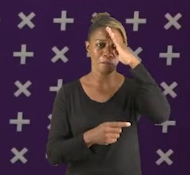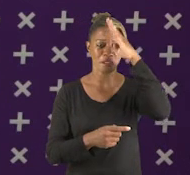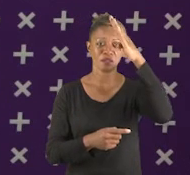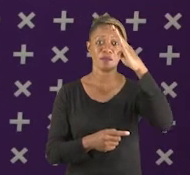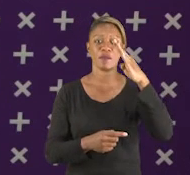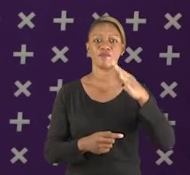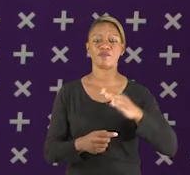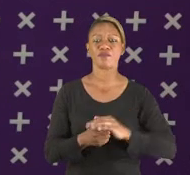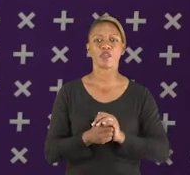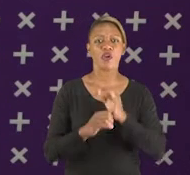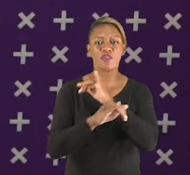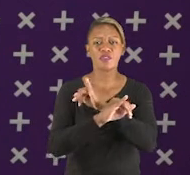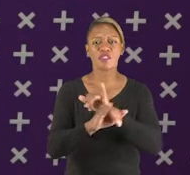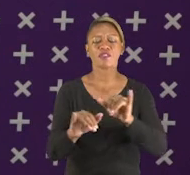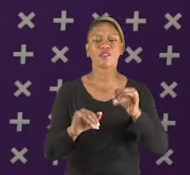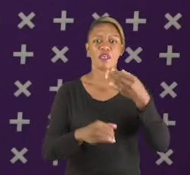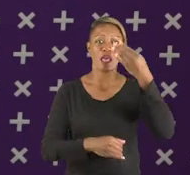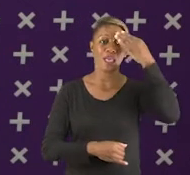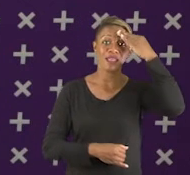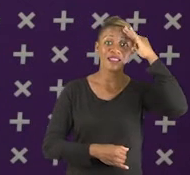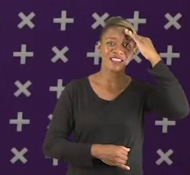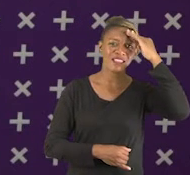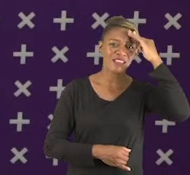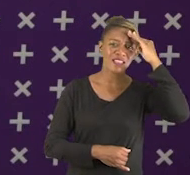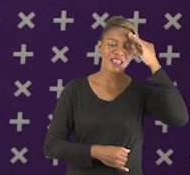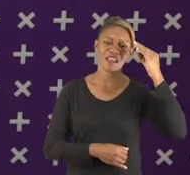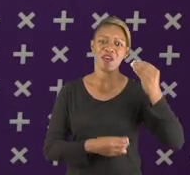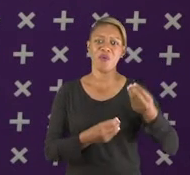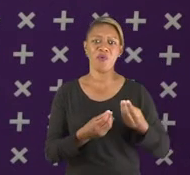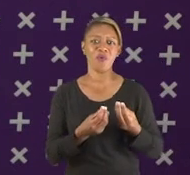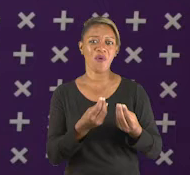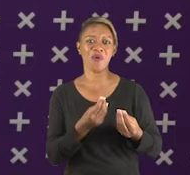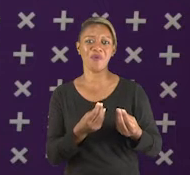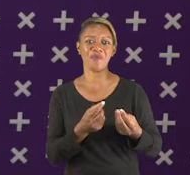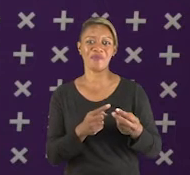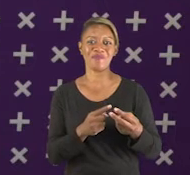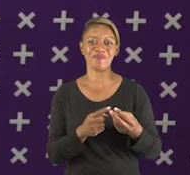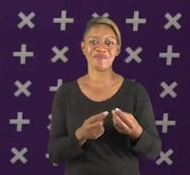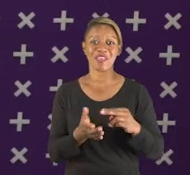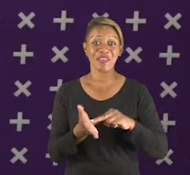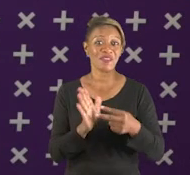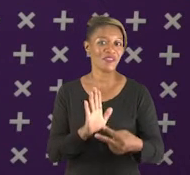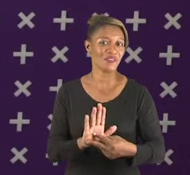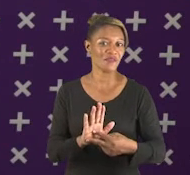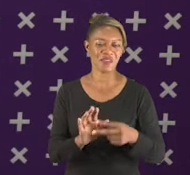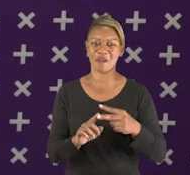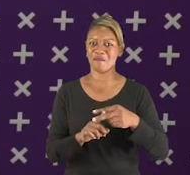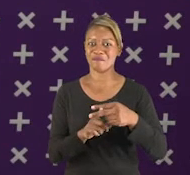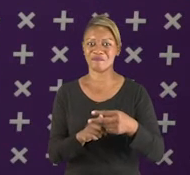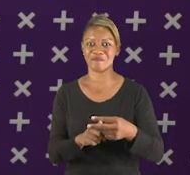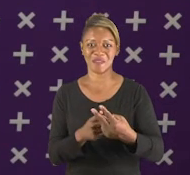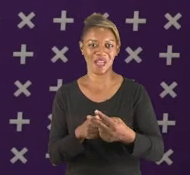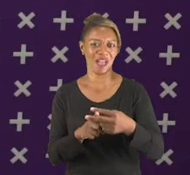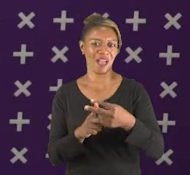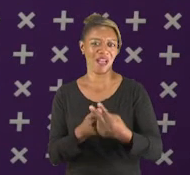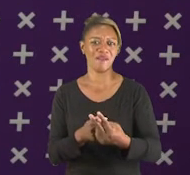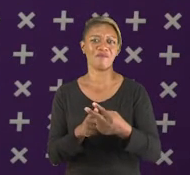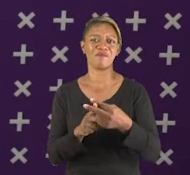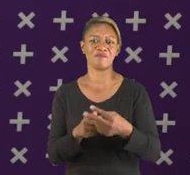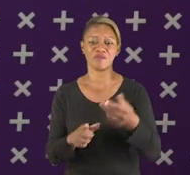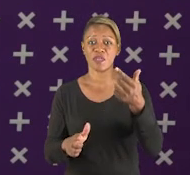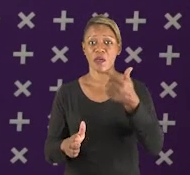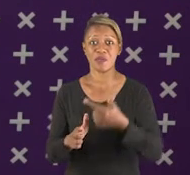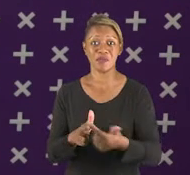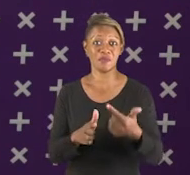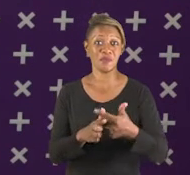você dizer Fábio que entender a dor entender o problema o que a gente não observa quando se fala em status